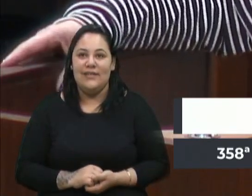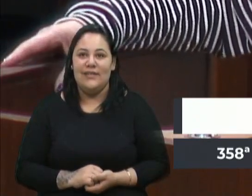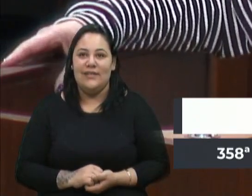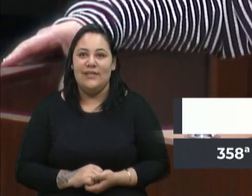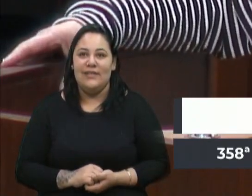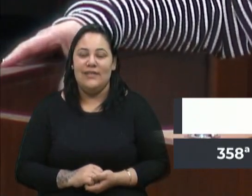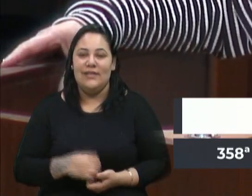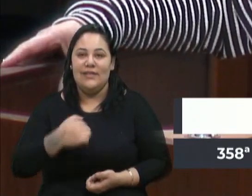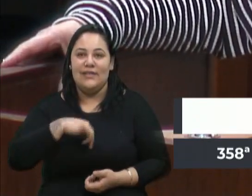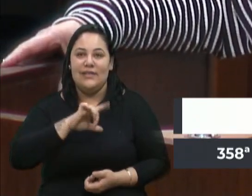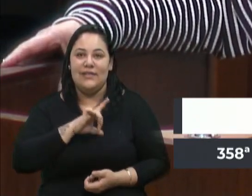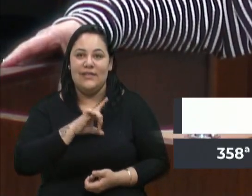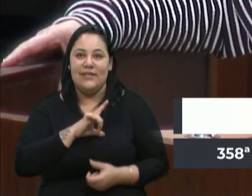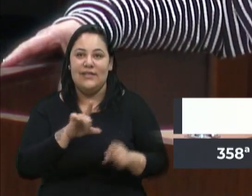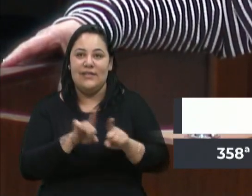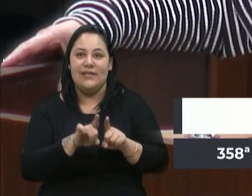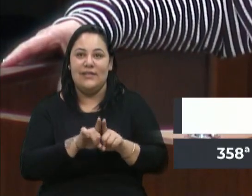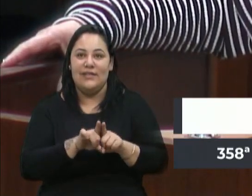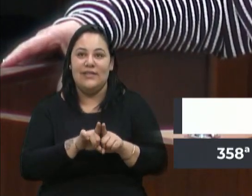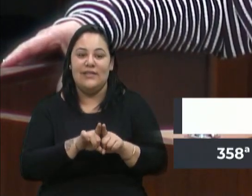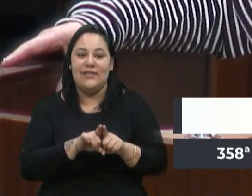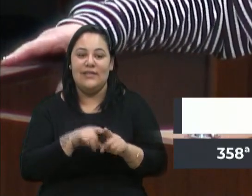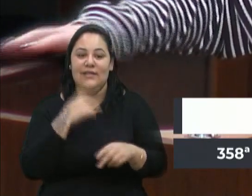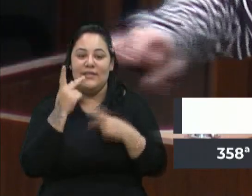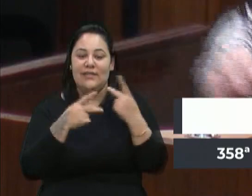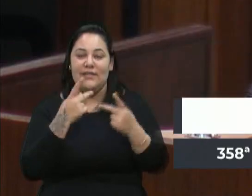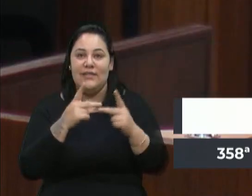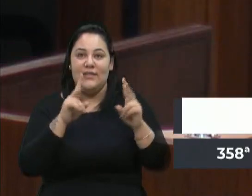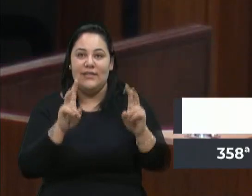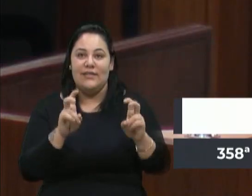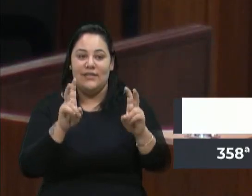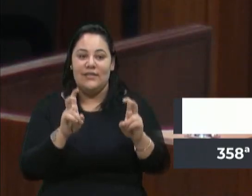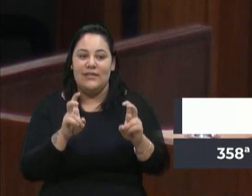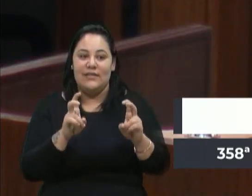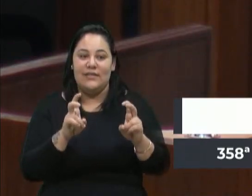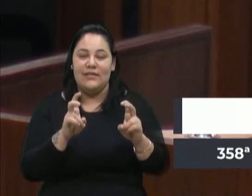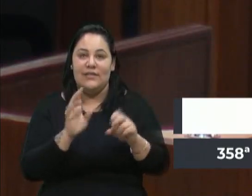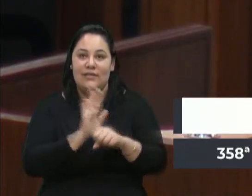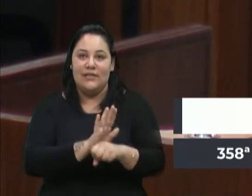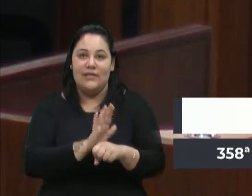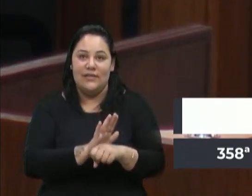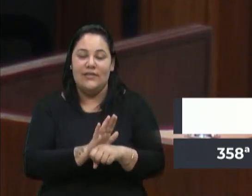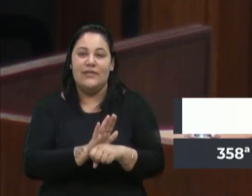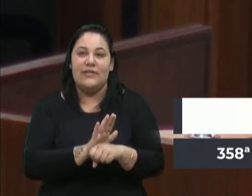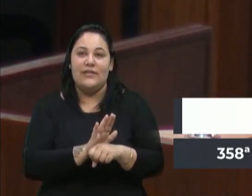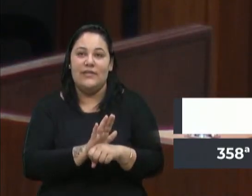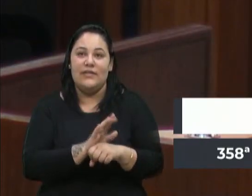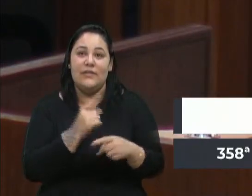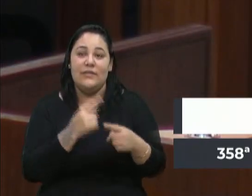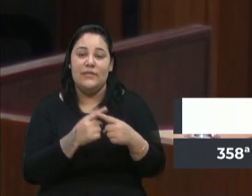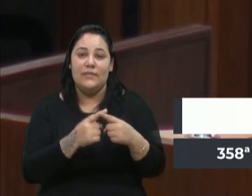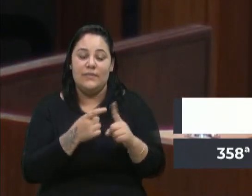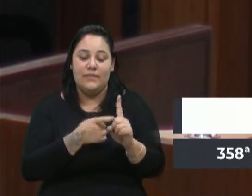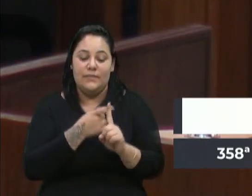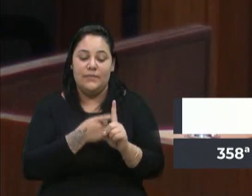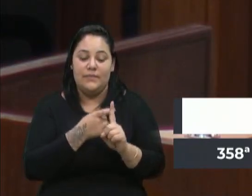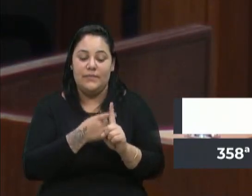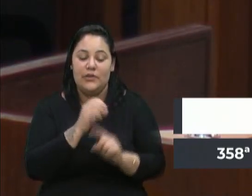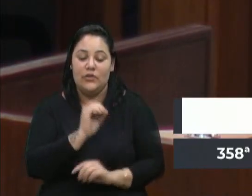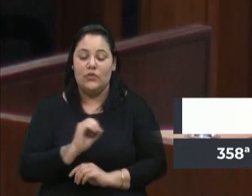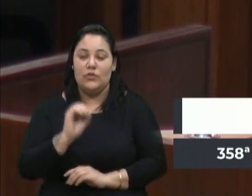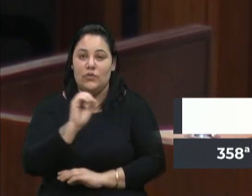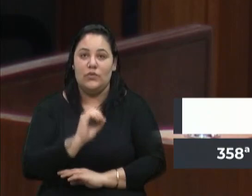vários. Então, eu vou falar sobre esse assunto hoje, porque o mês de outubro realmente